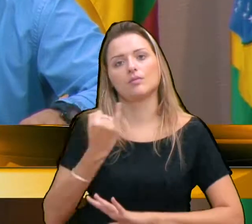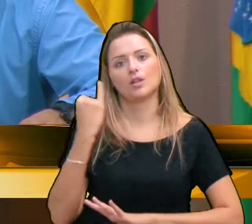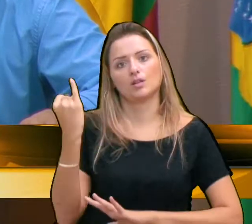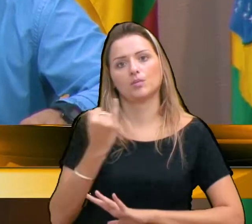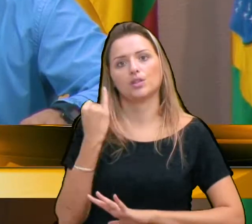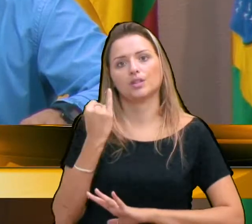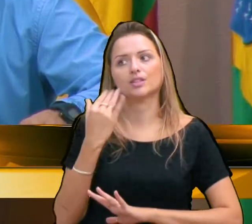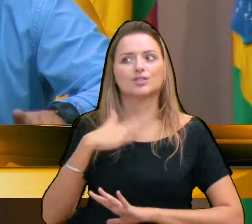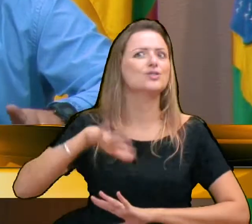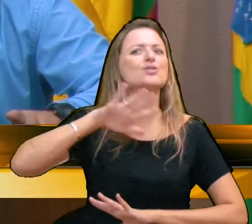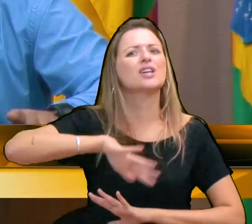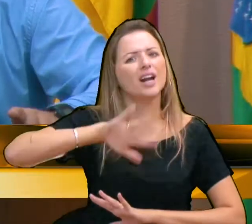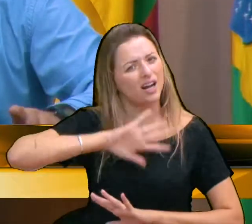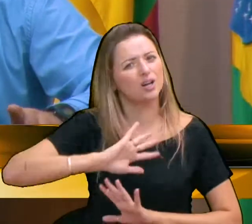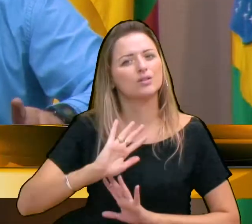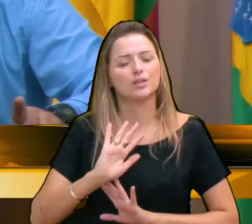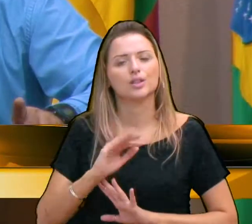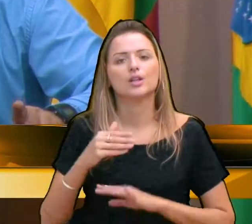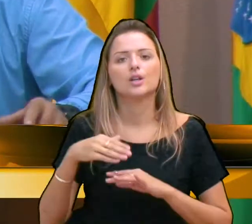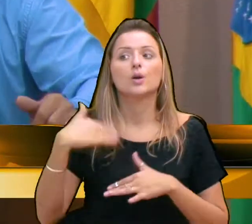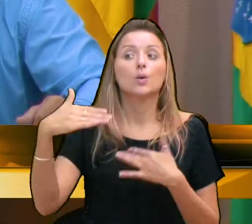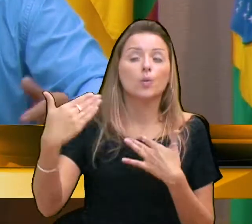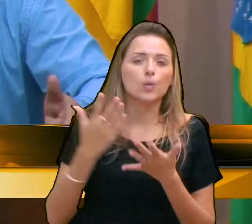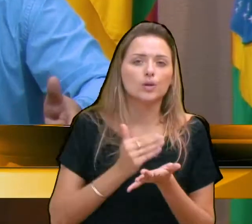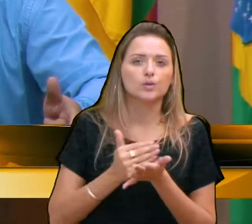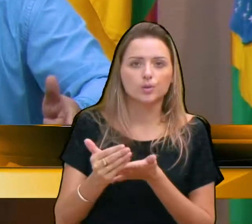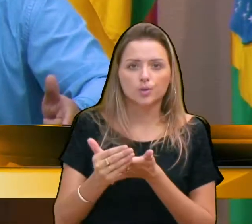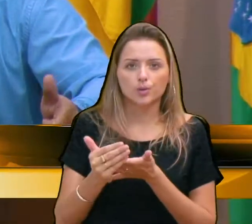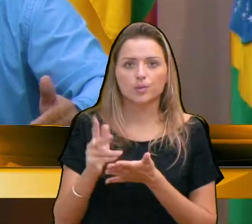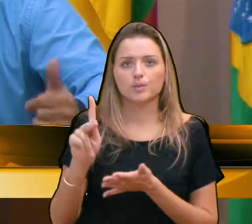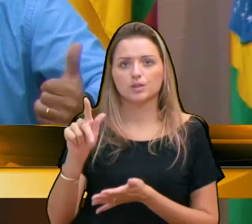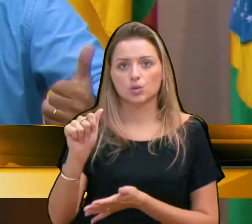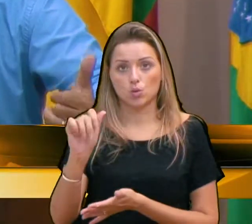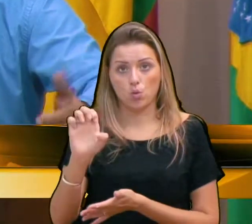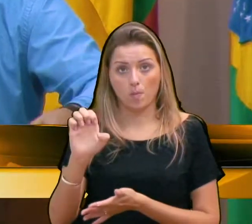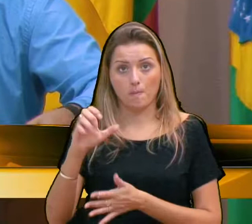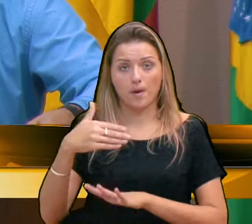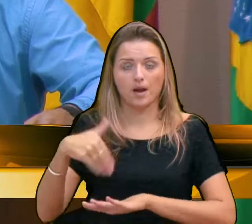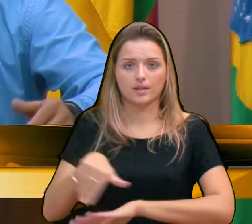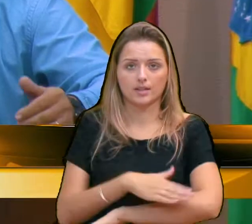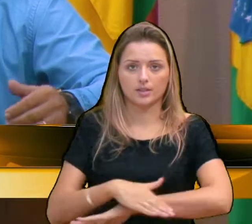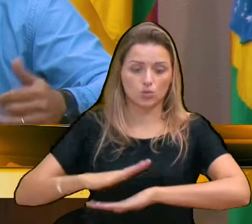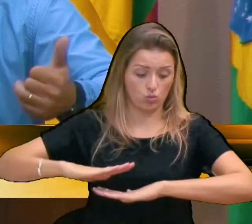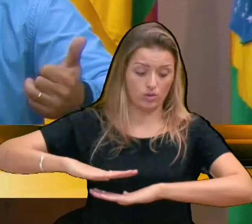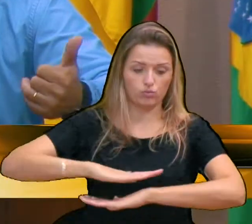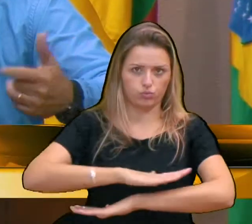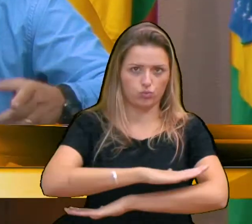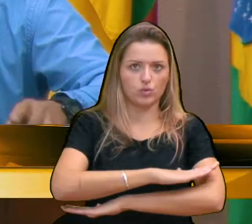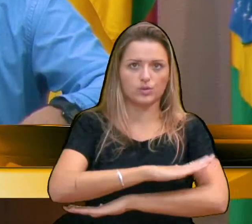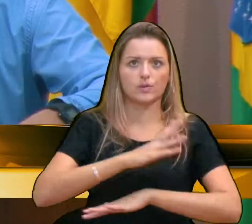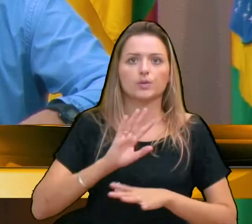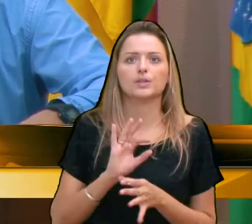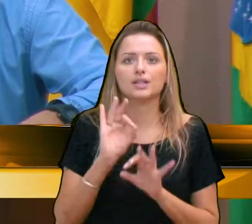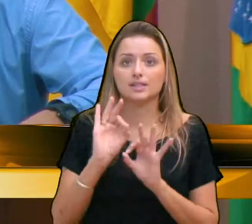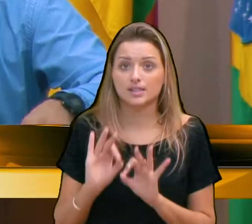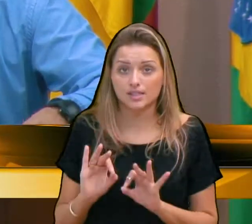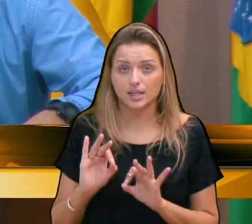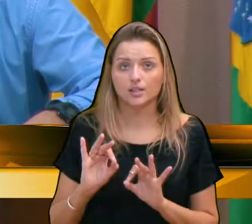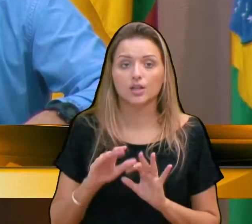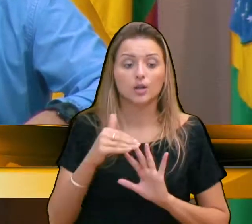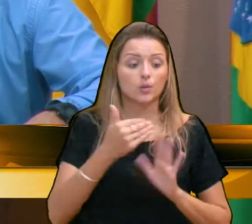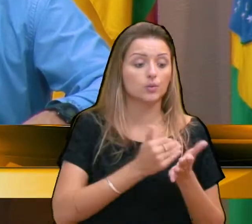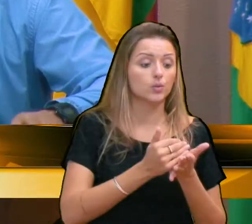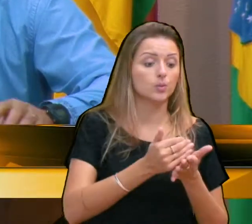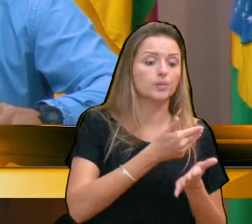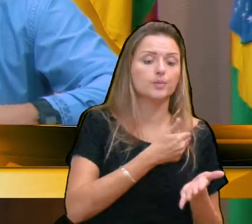num todo. Quando começou todo esse processo do PAI, dizia lá o governo lá atrás, que iniciou o governo Sartori,